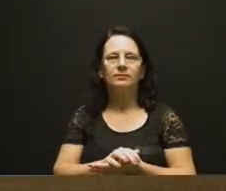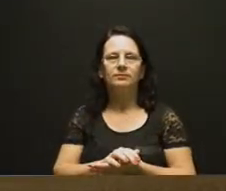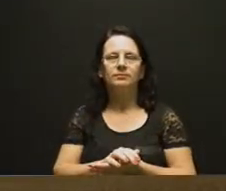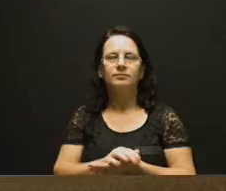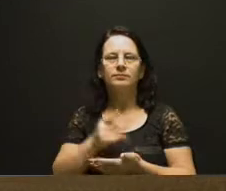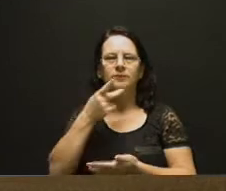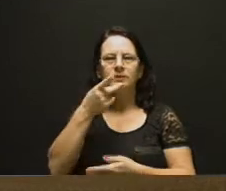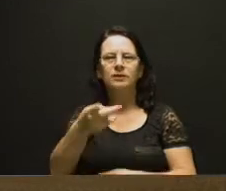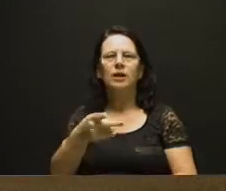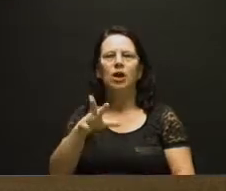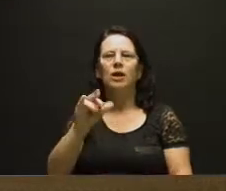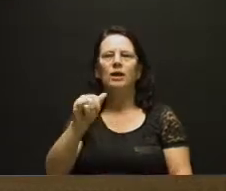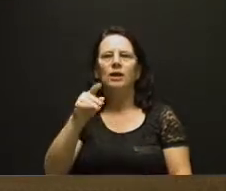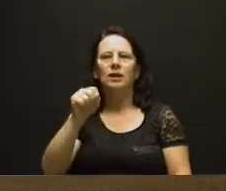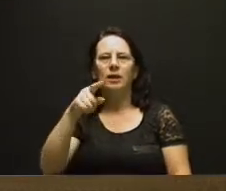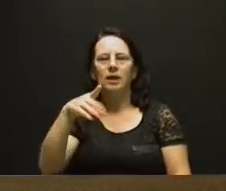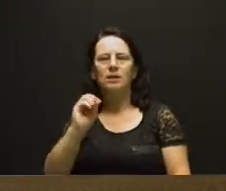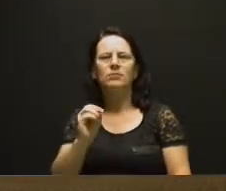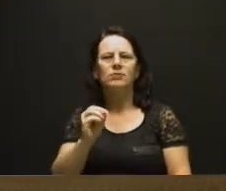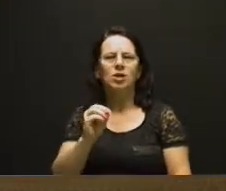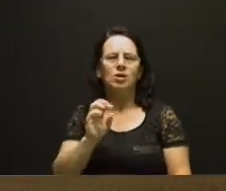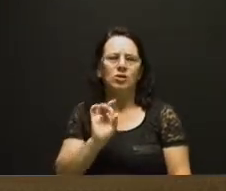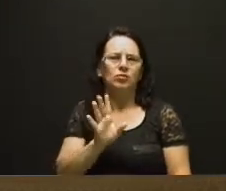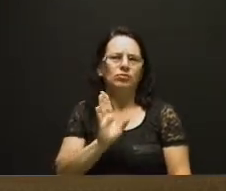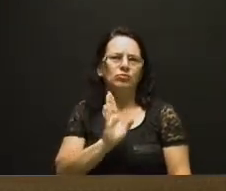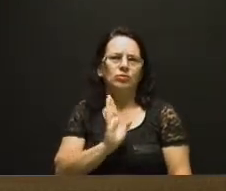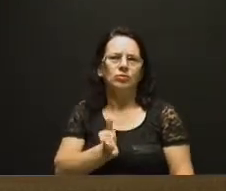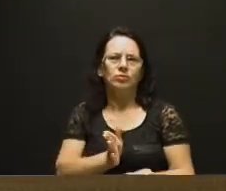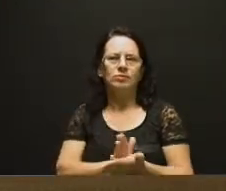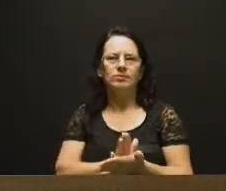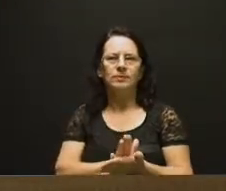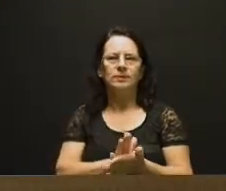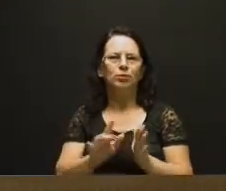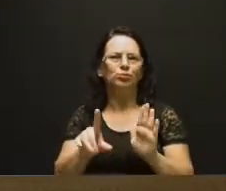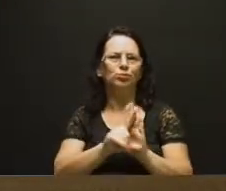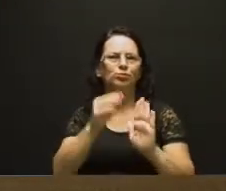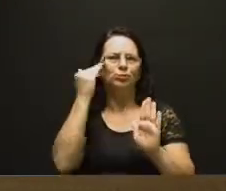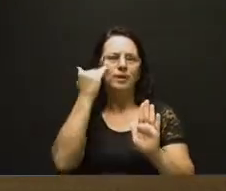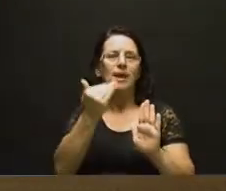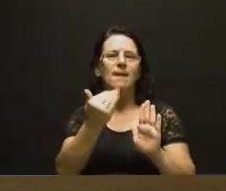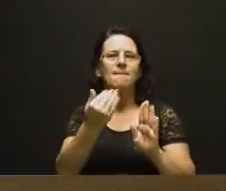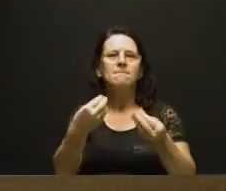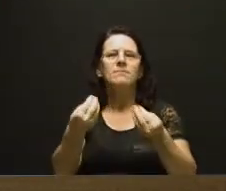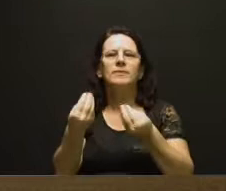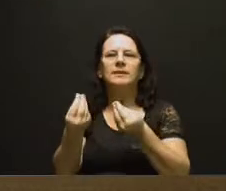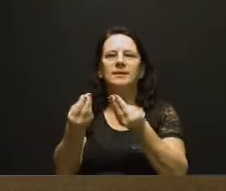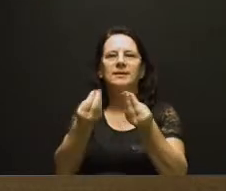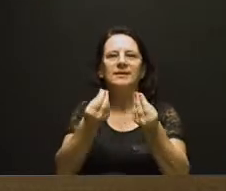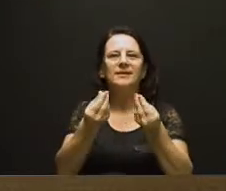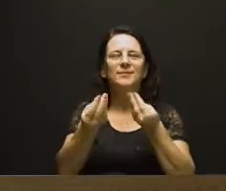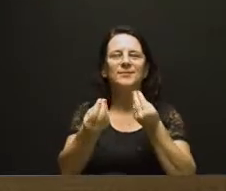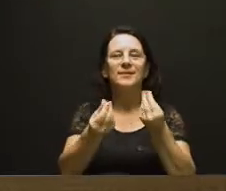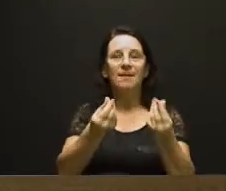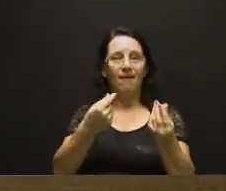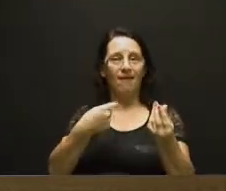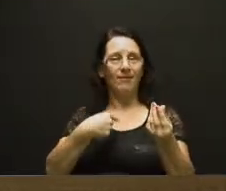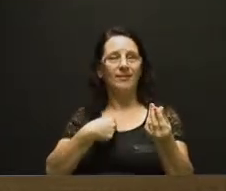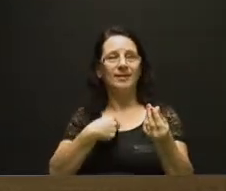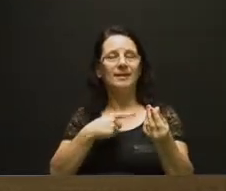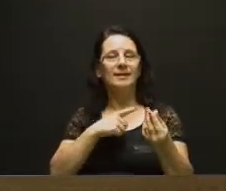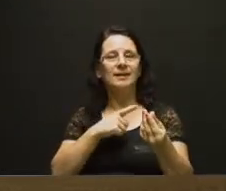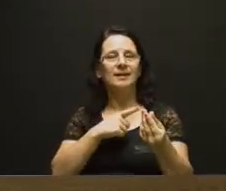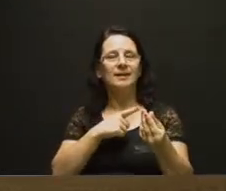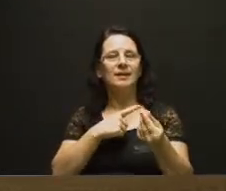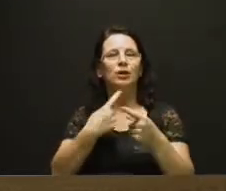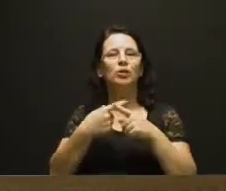alessandro é coração né não é questão legalista que vai resolver é a sensibilidade eu tenho porque o